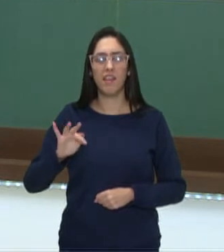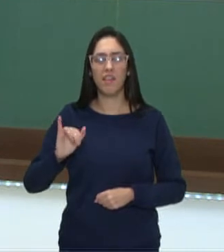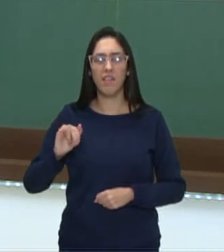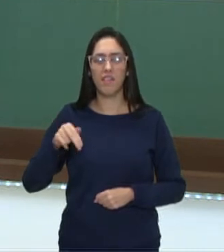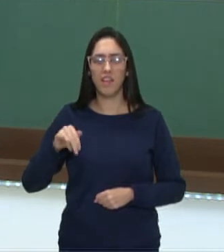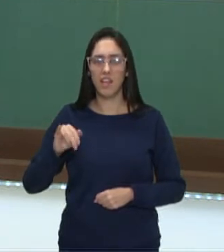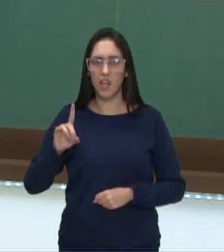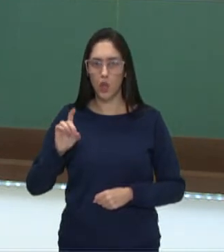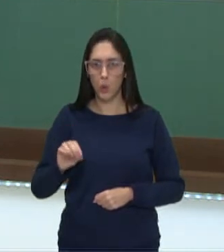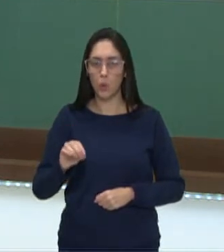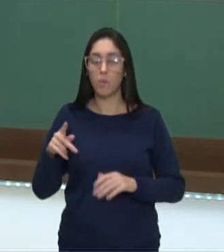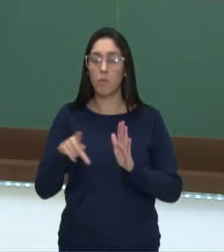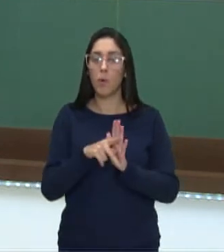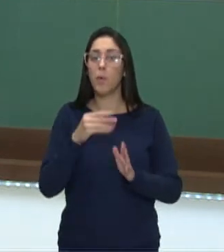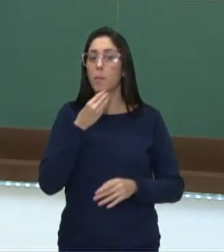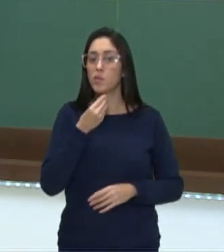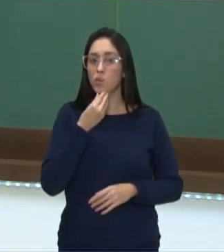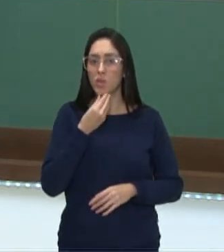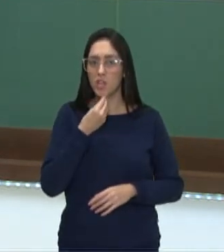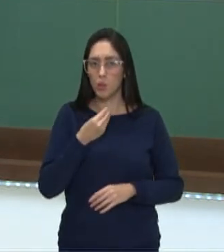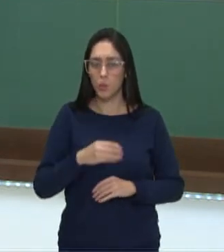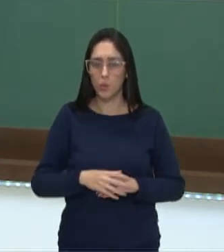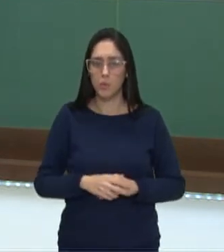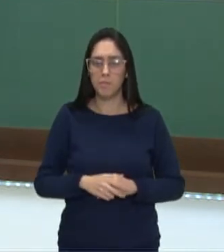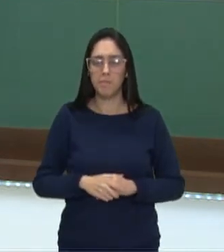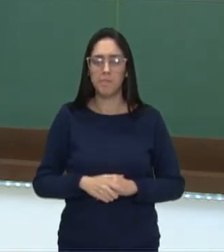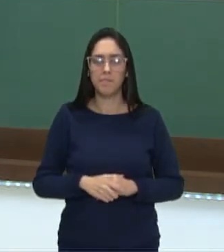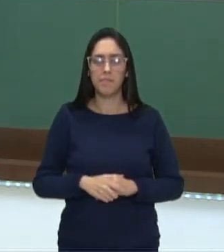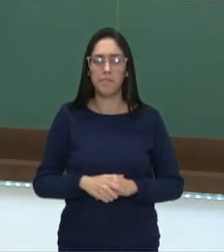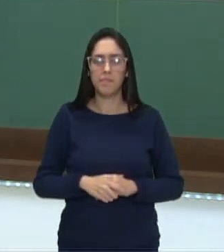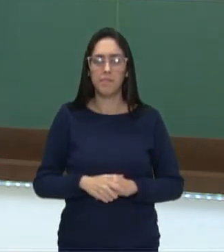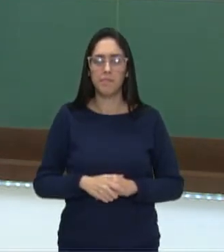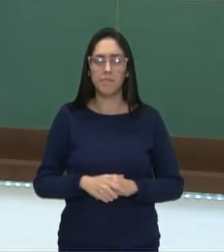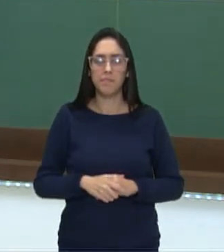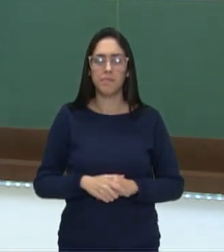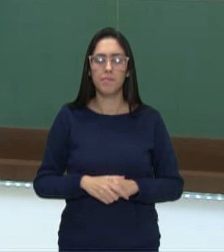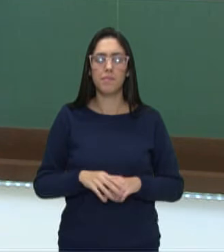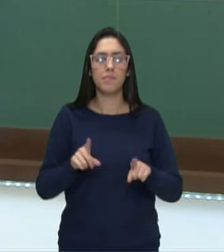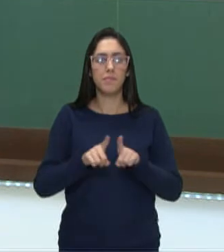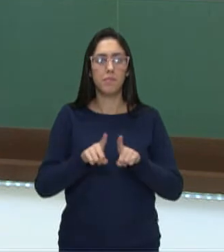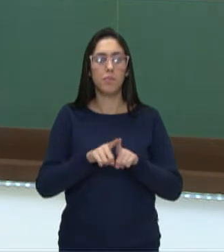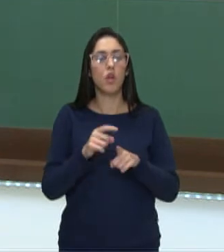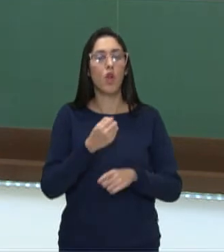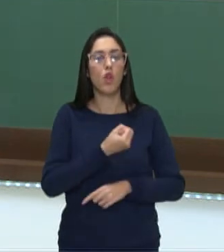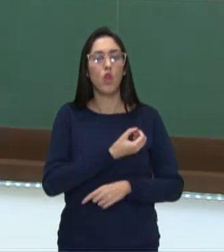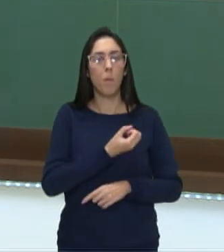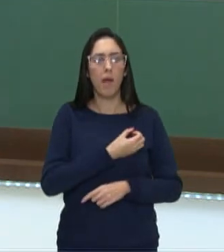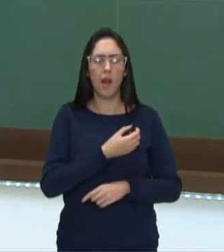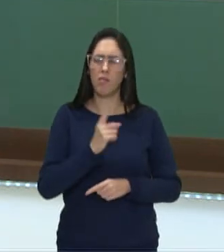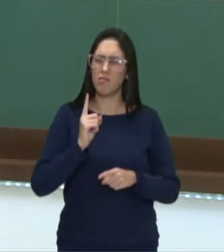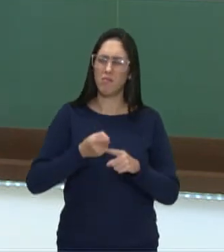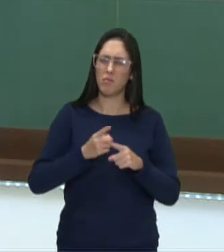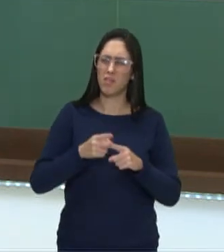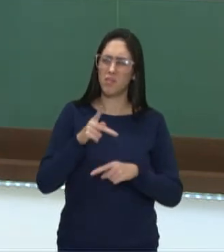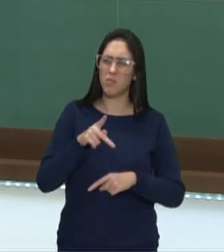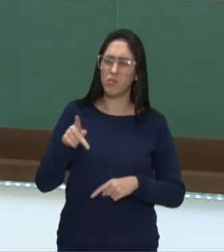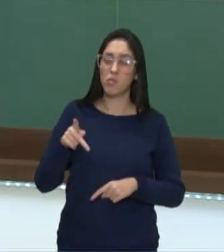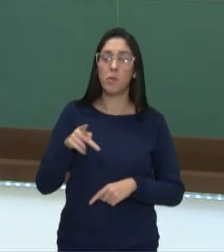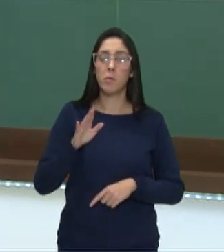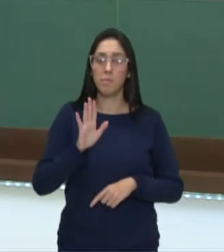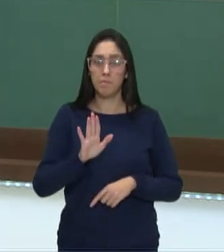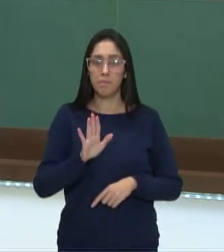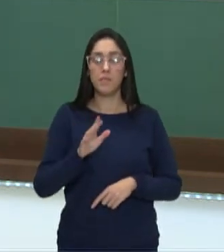masculino, ou numerales, né, cardinales, como numeral. Por quê, professor? Porque nesse caso aqui ele